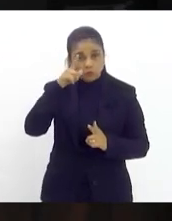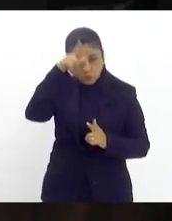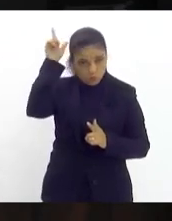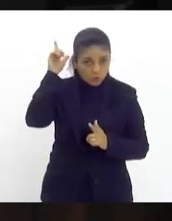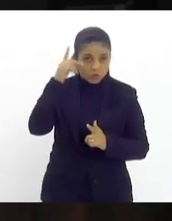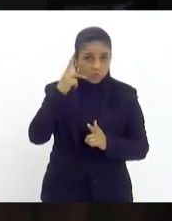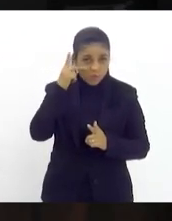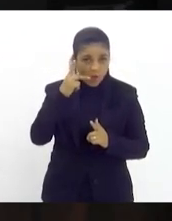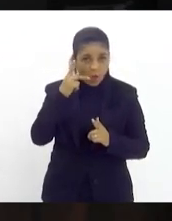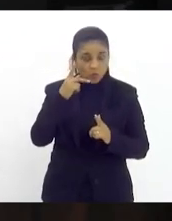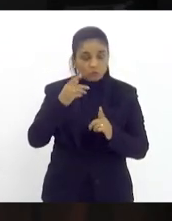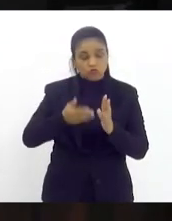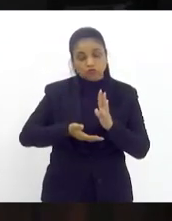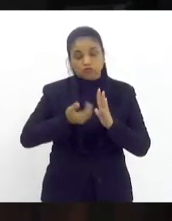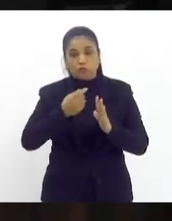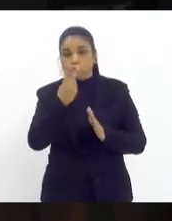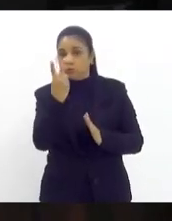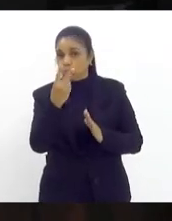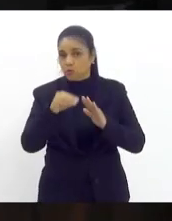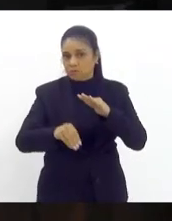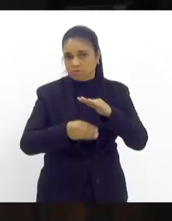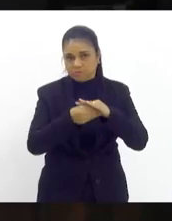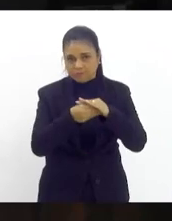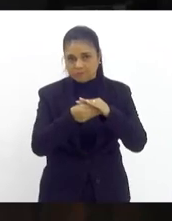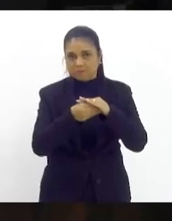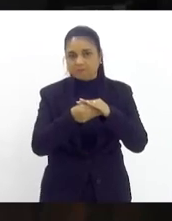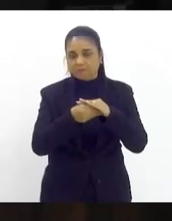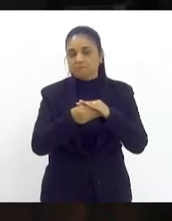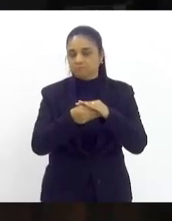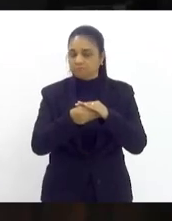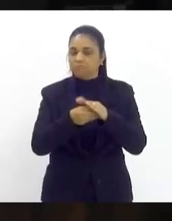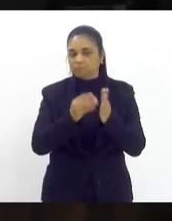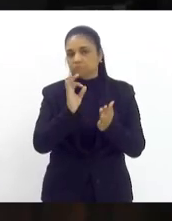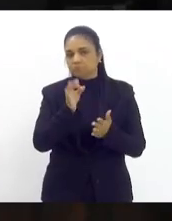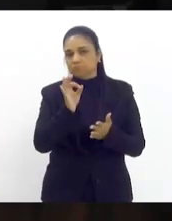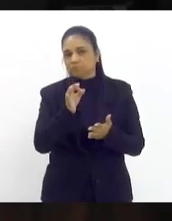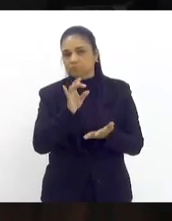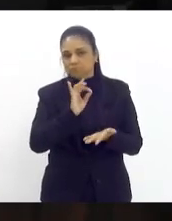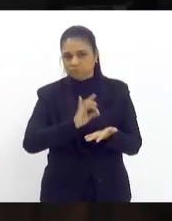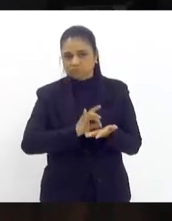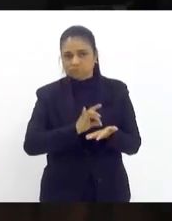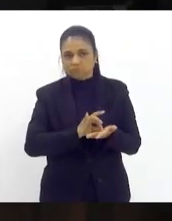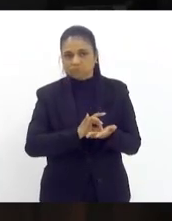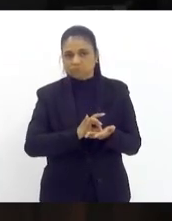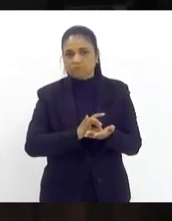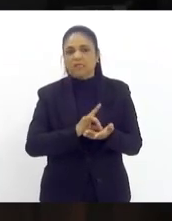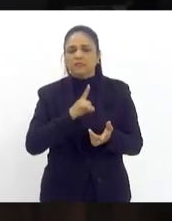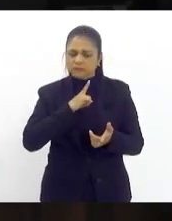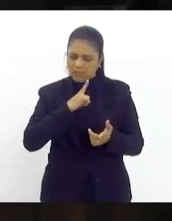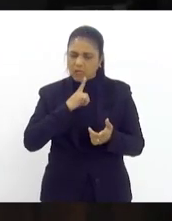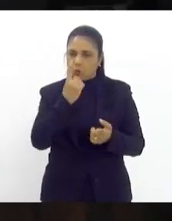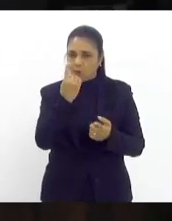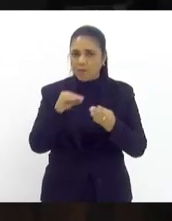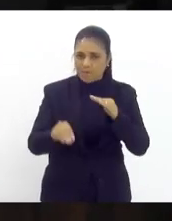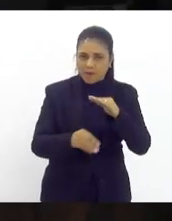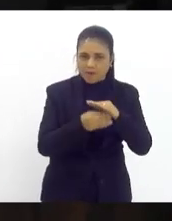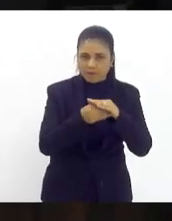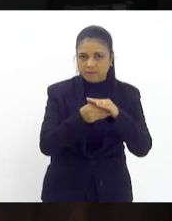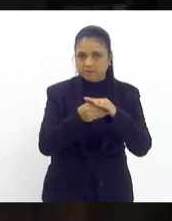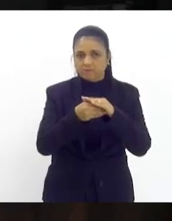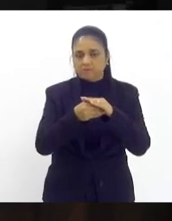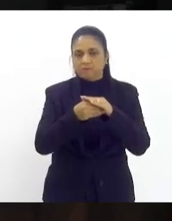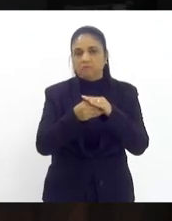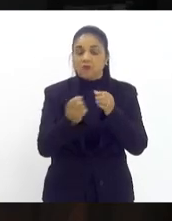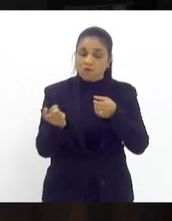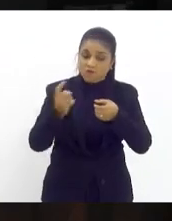é isso foi isso tem tem por isso que